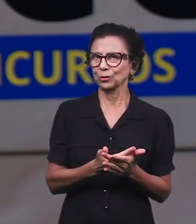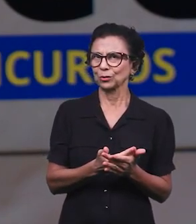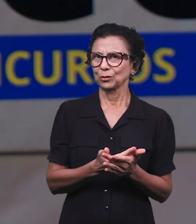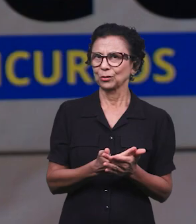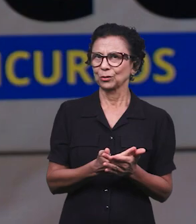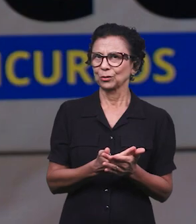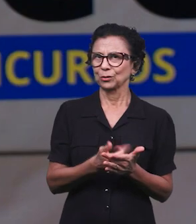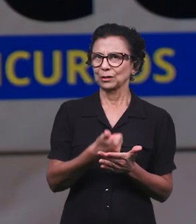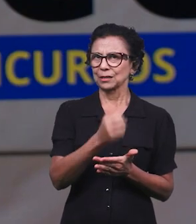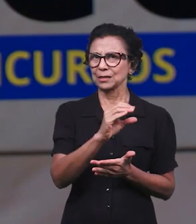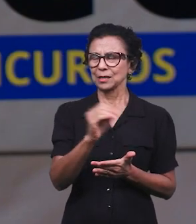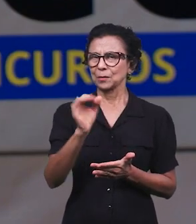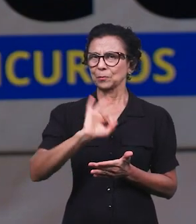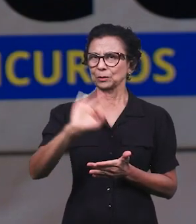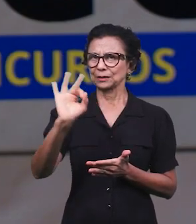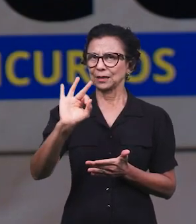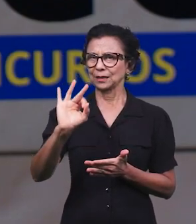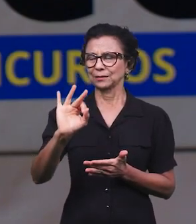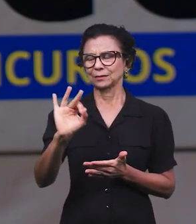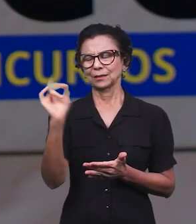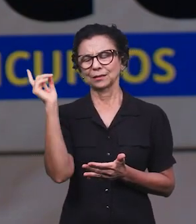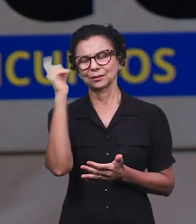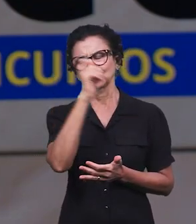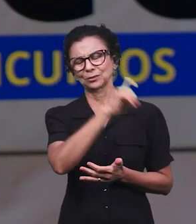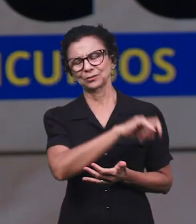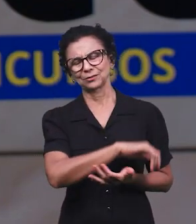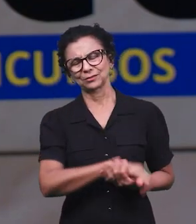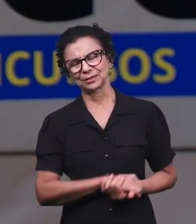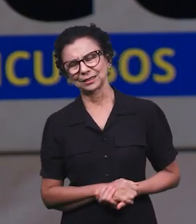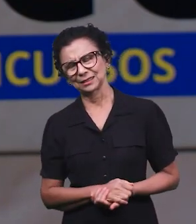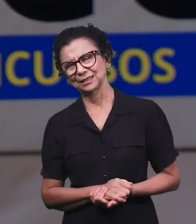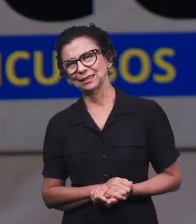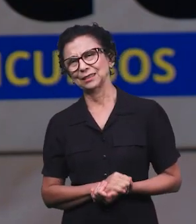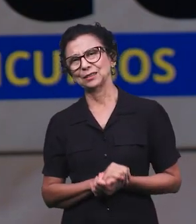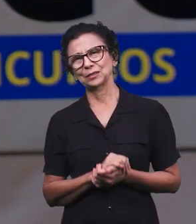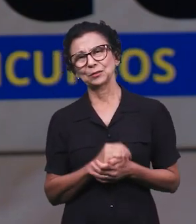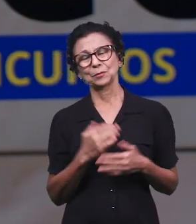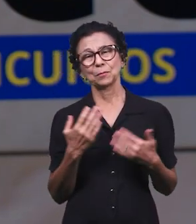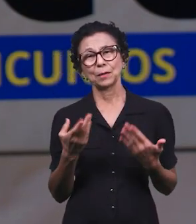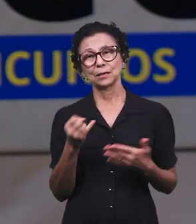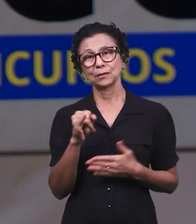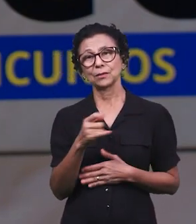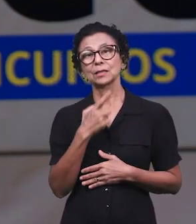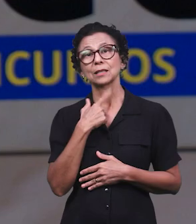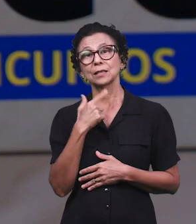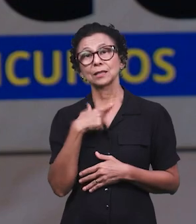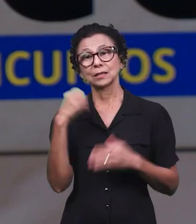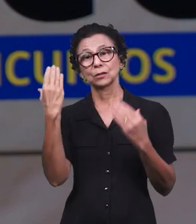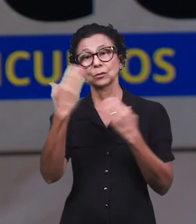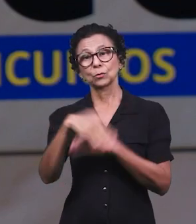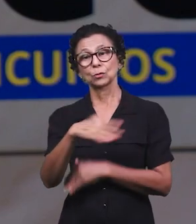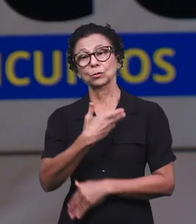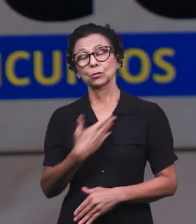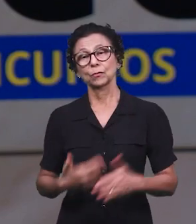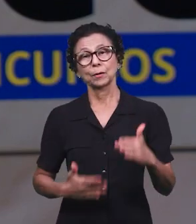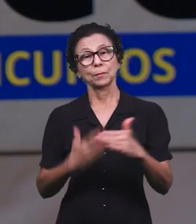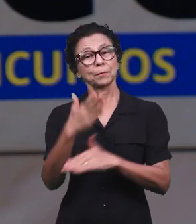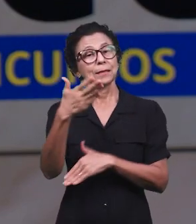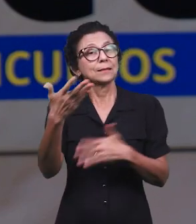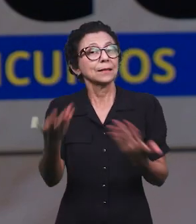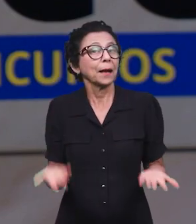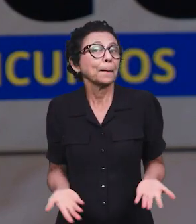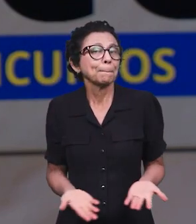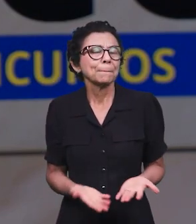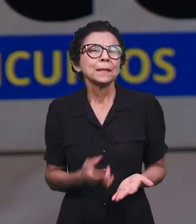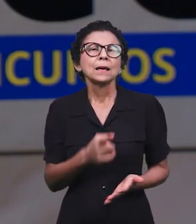é característica fundamental e comum a todos aqueles que desejam ser aprovados no concurso público. Eu quero saber a sua opinião, se você